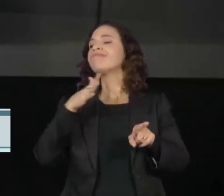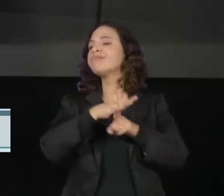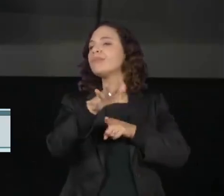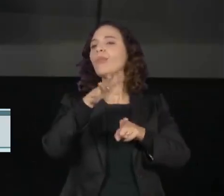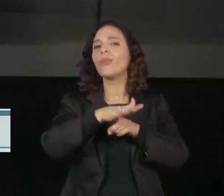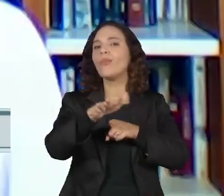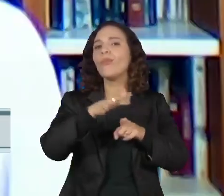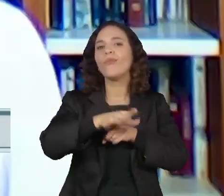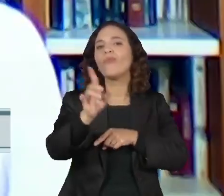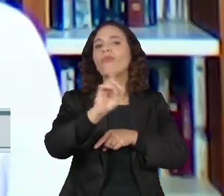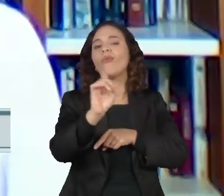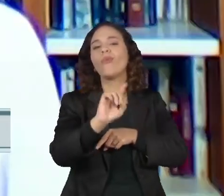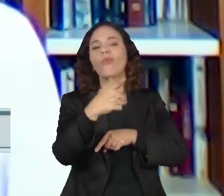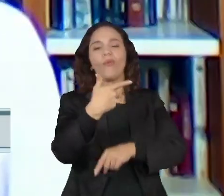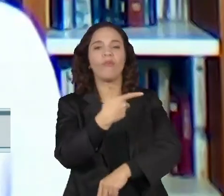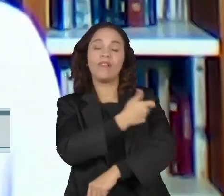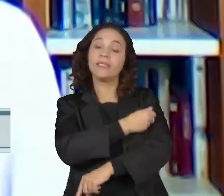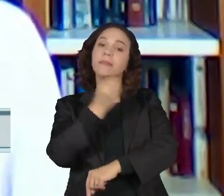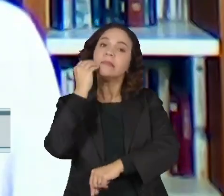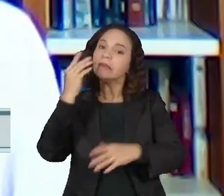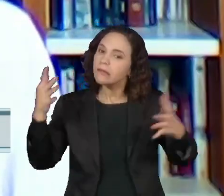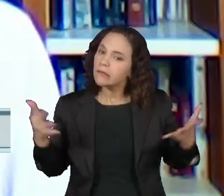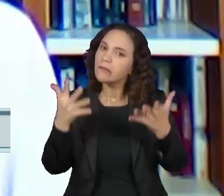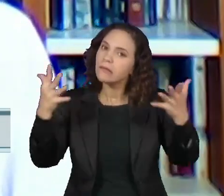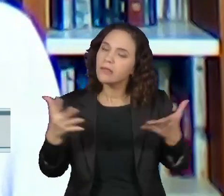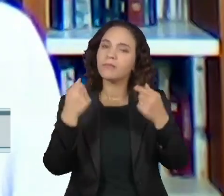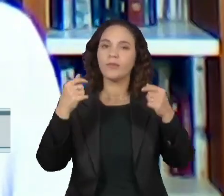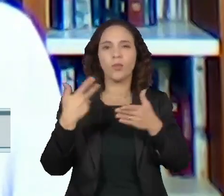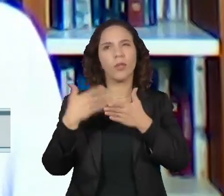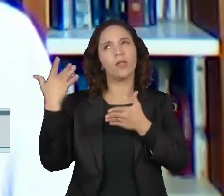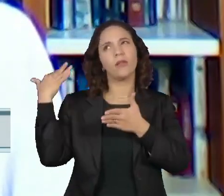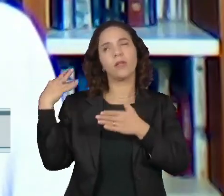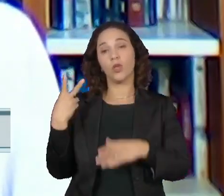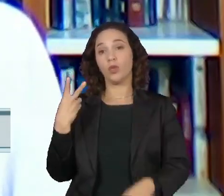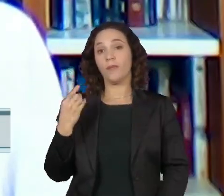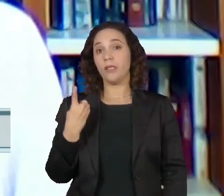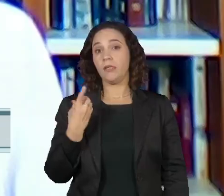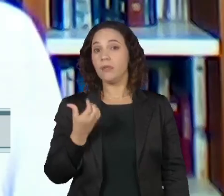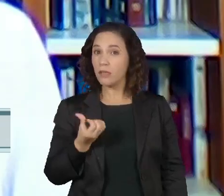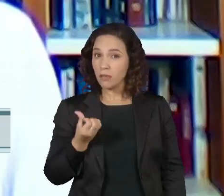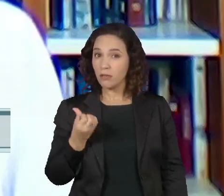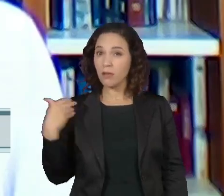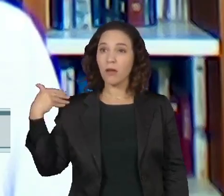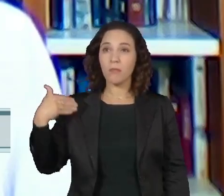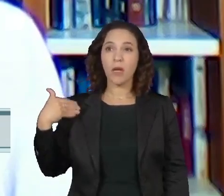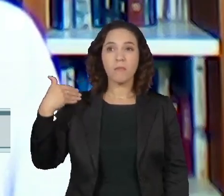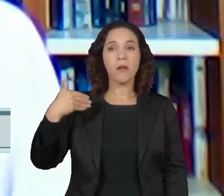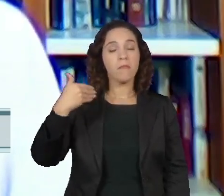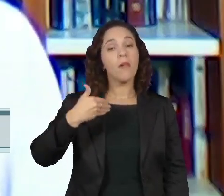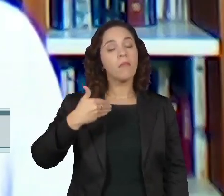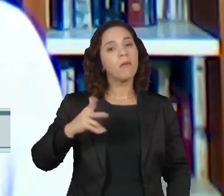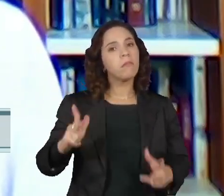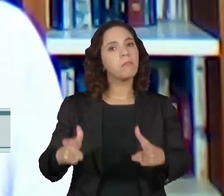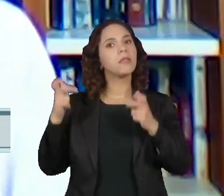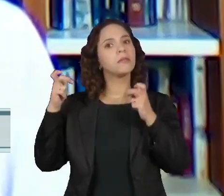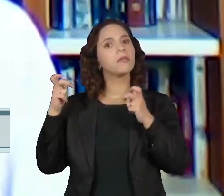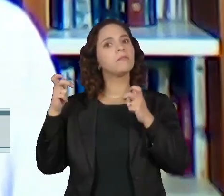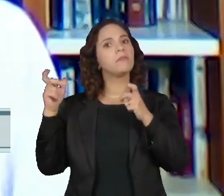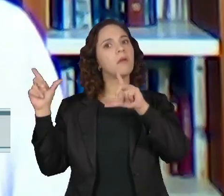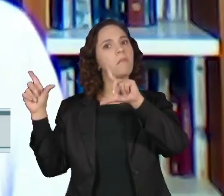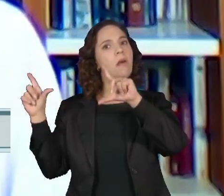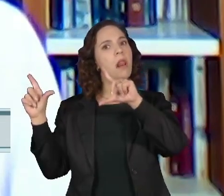da vacinação, porque, na verdade, nos últimos anos, desde 2016, a gente viu uma queda